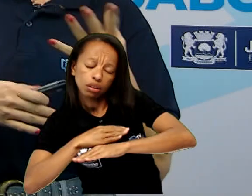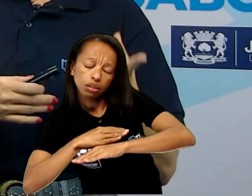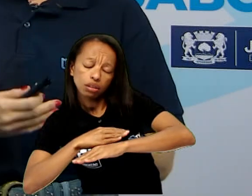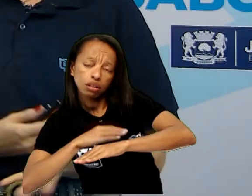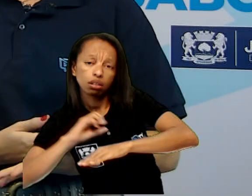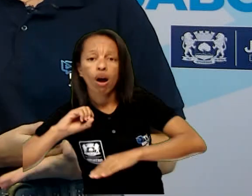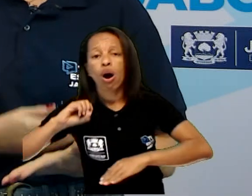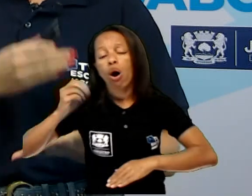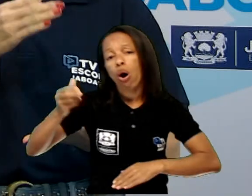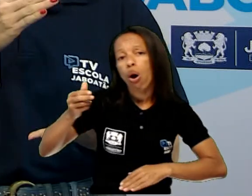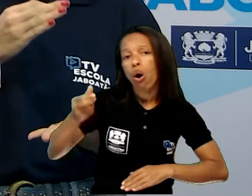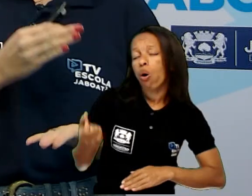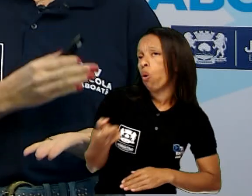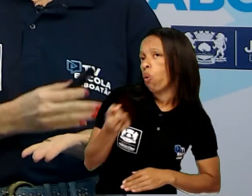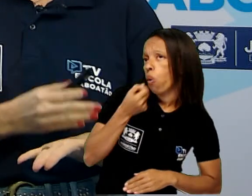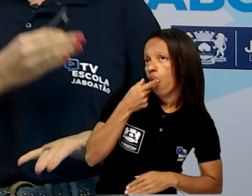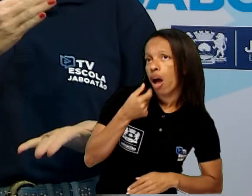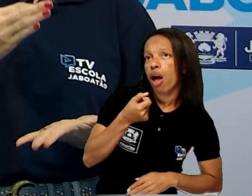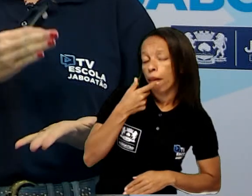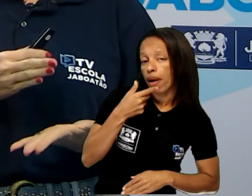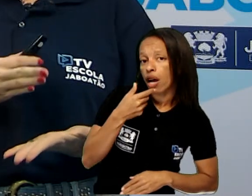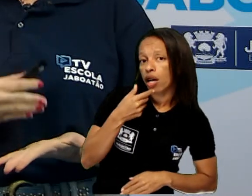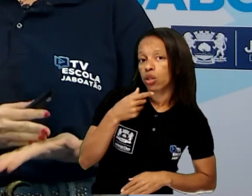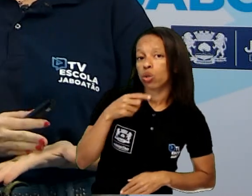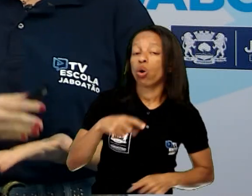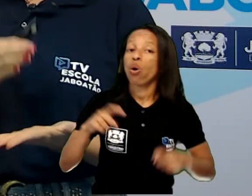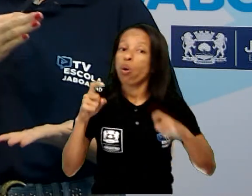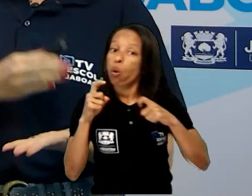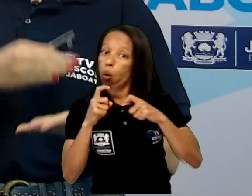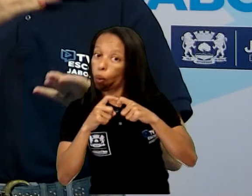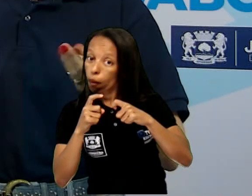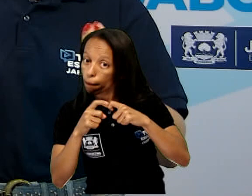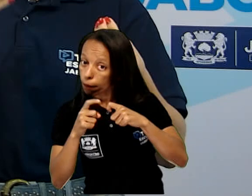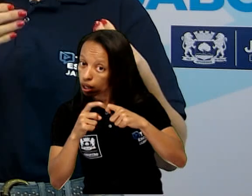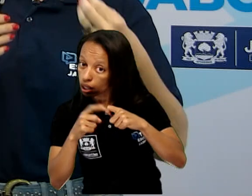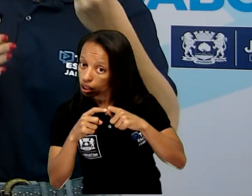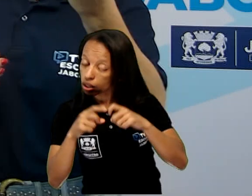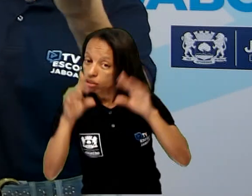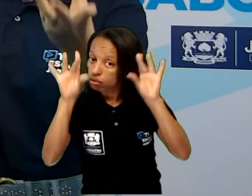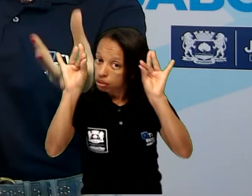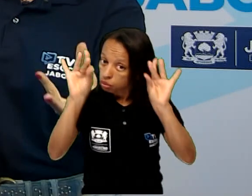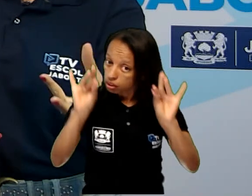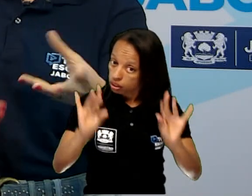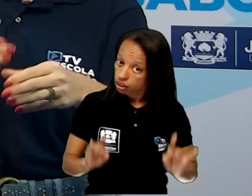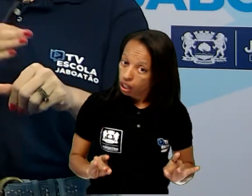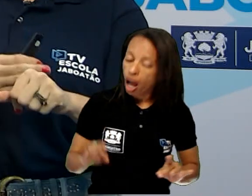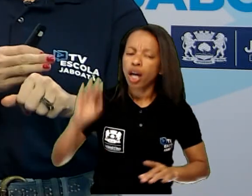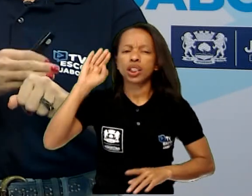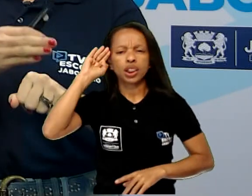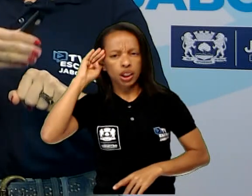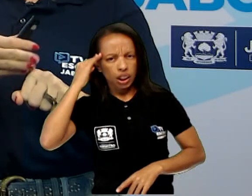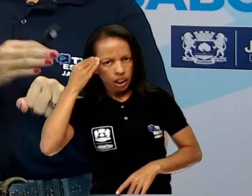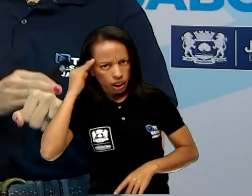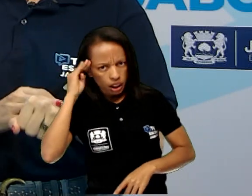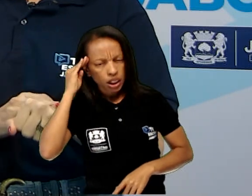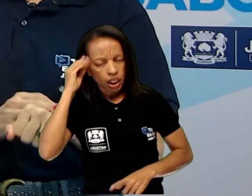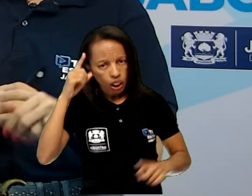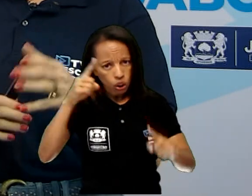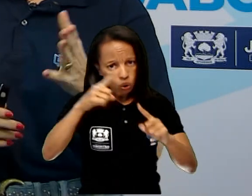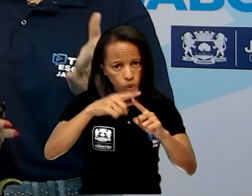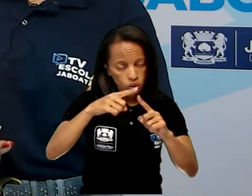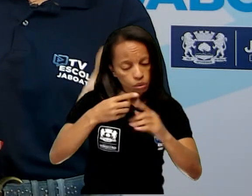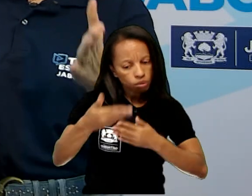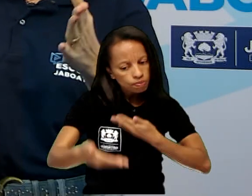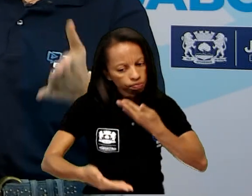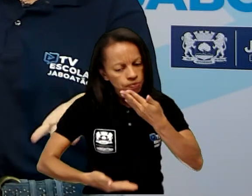algum antibiótico. O médico especializado, não é? Que entende desse tipo de procedimento é